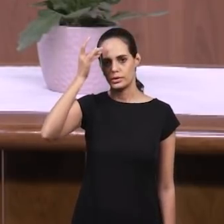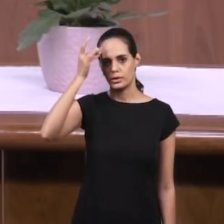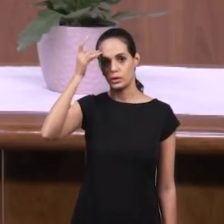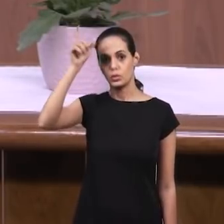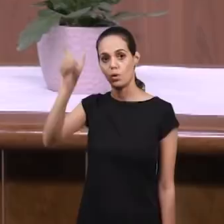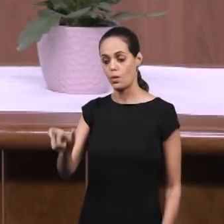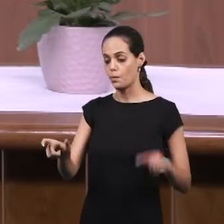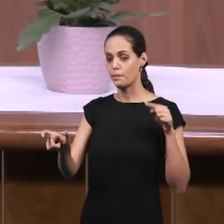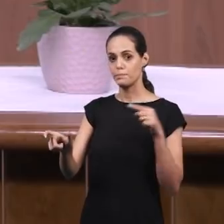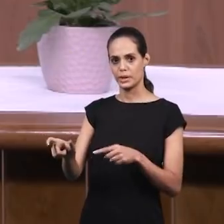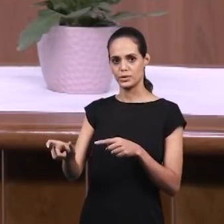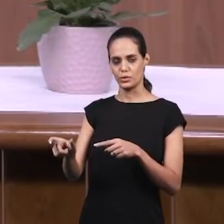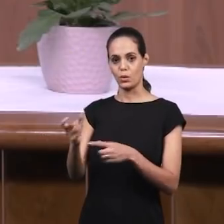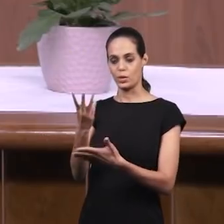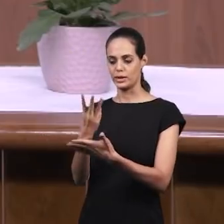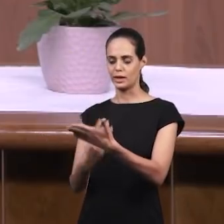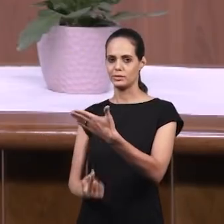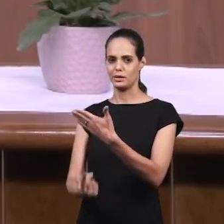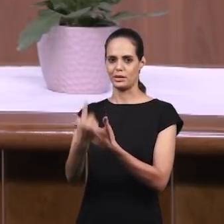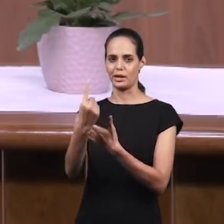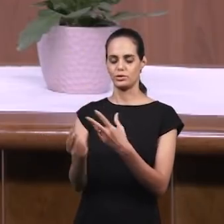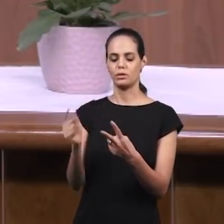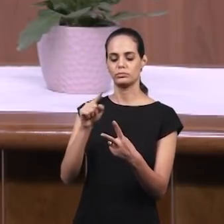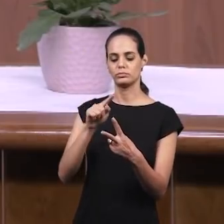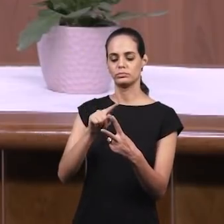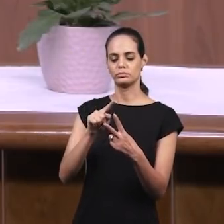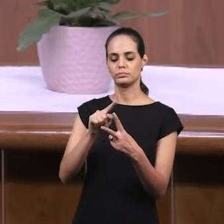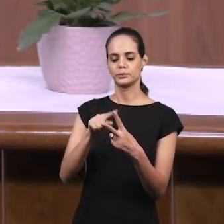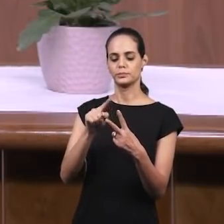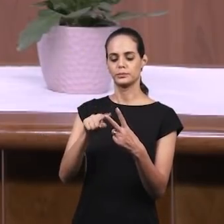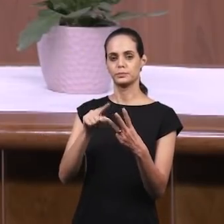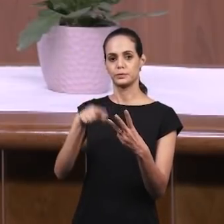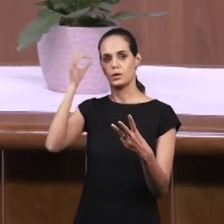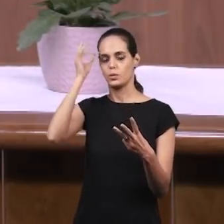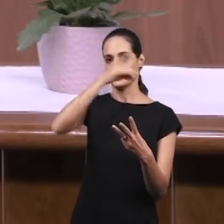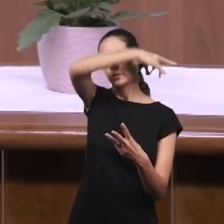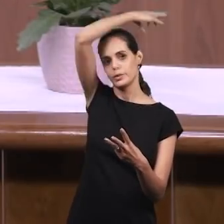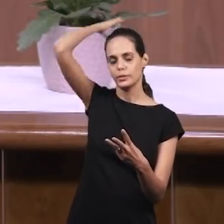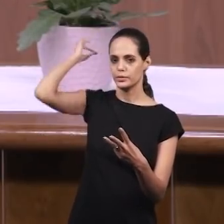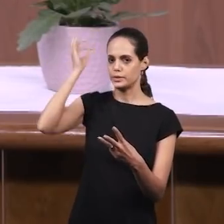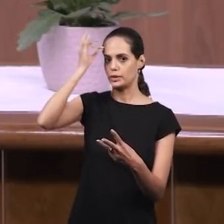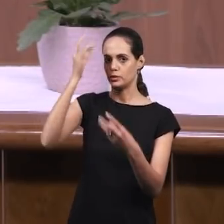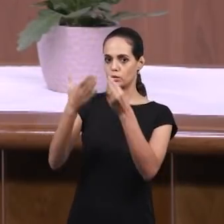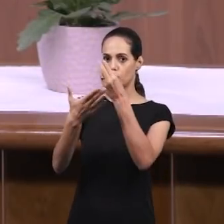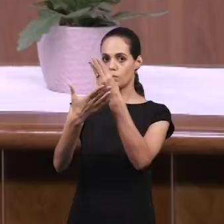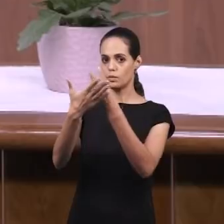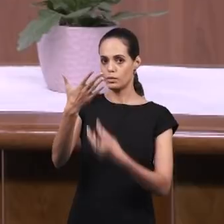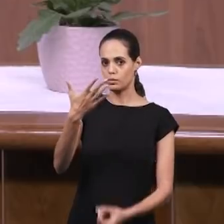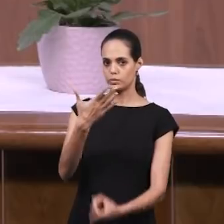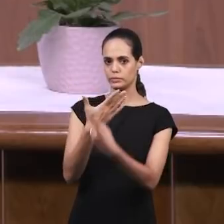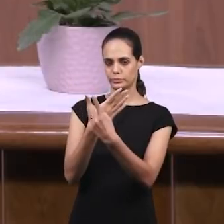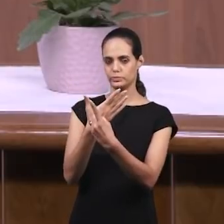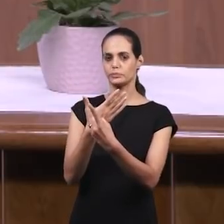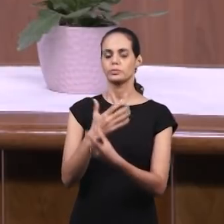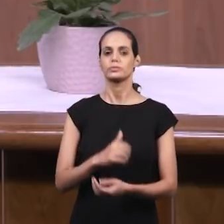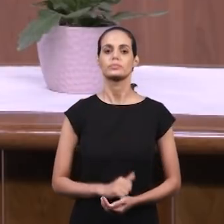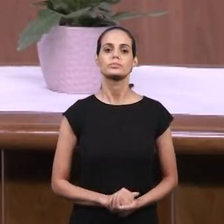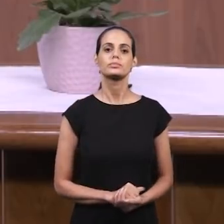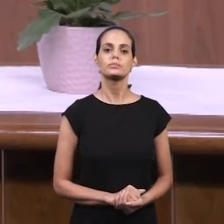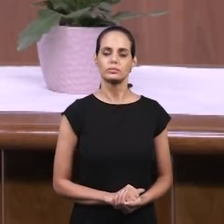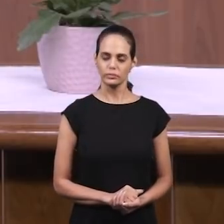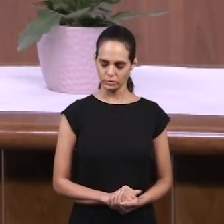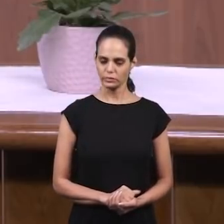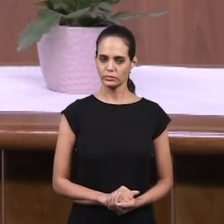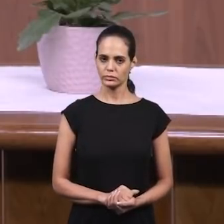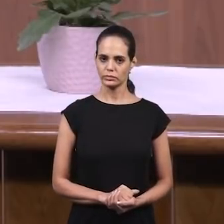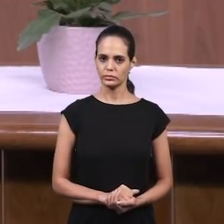é uma pessoa da Trindade. Ele é uma pessoa da Trindade. Quando o homem foi criado,